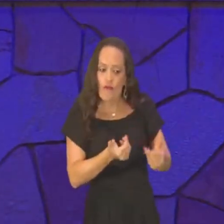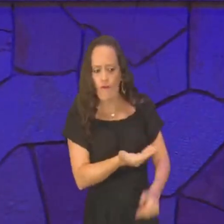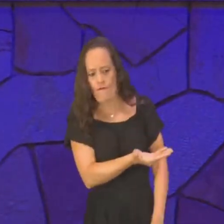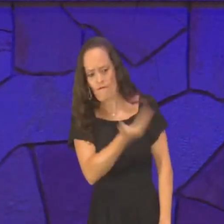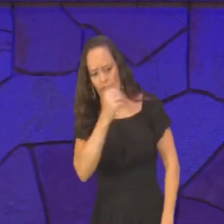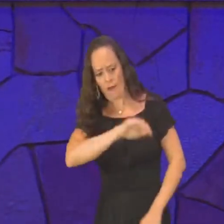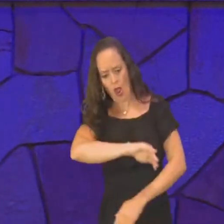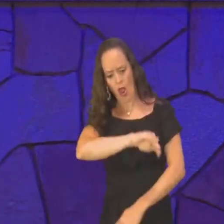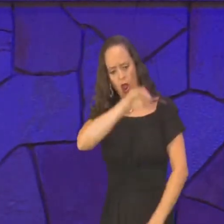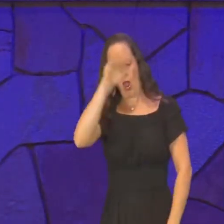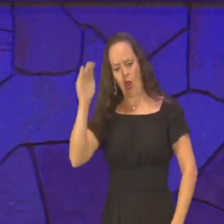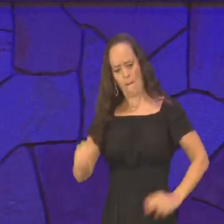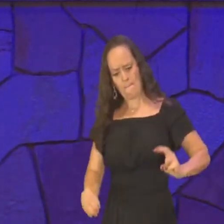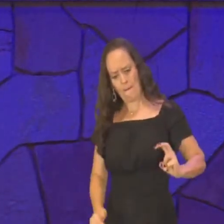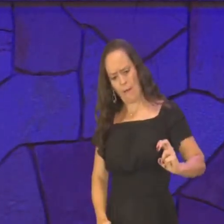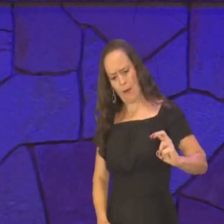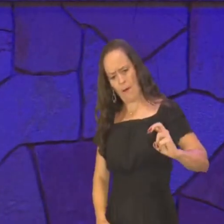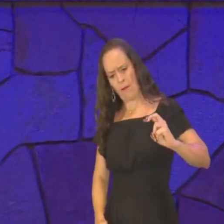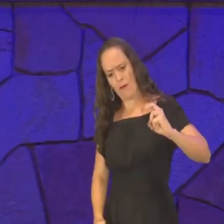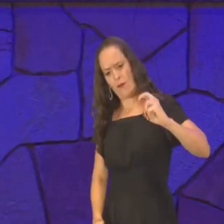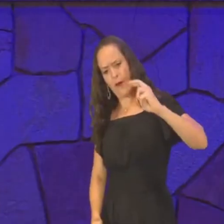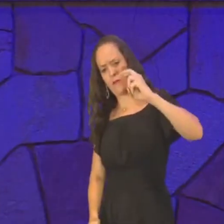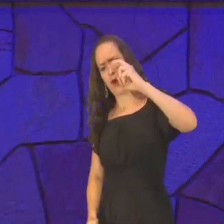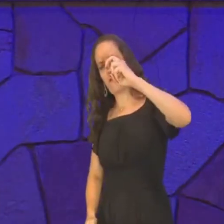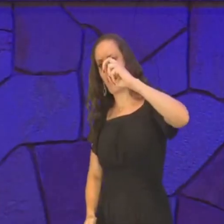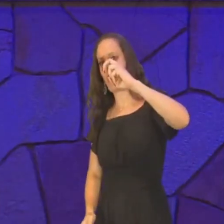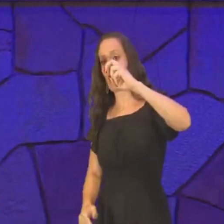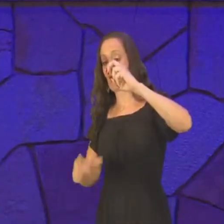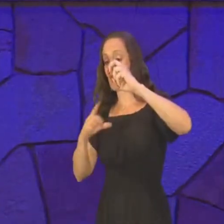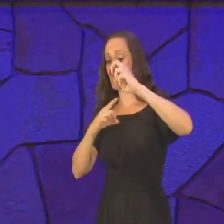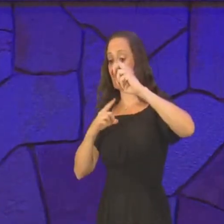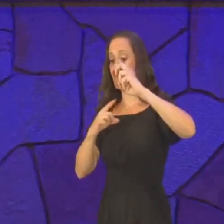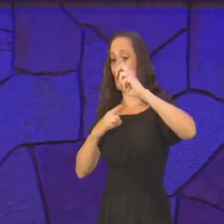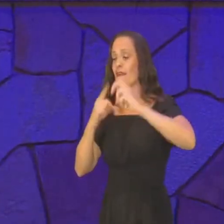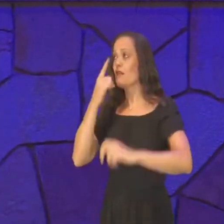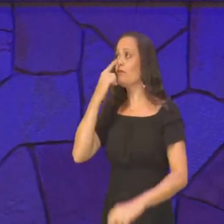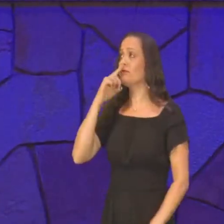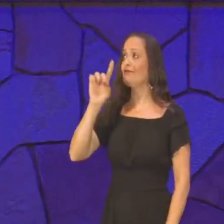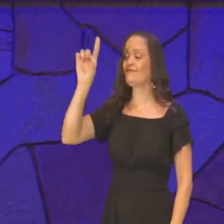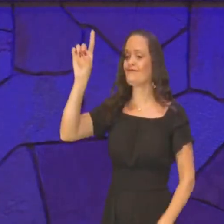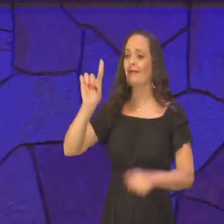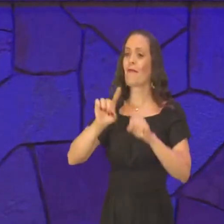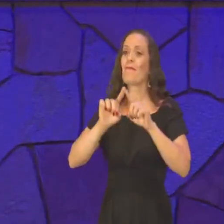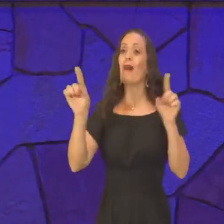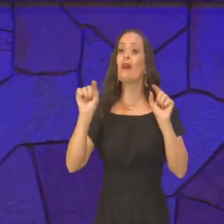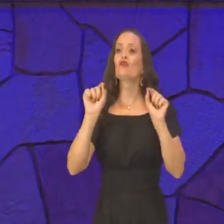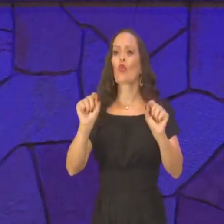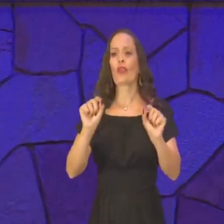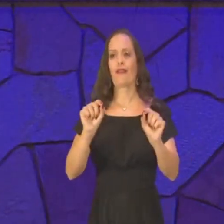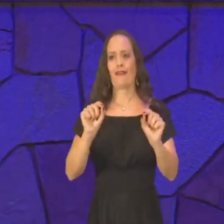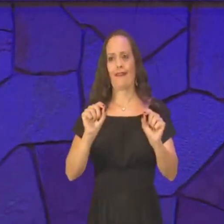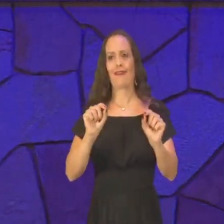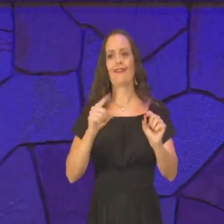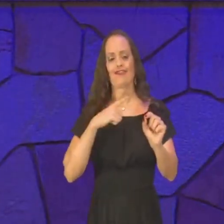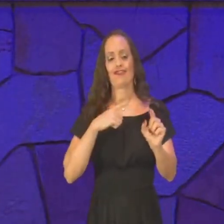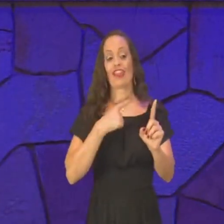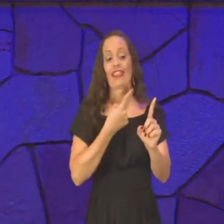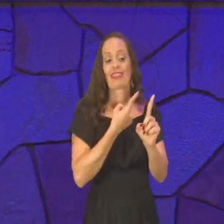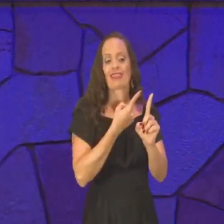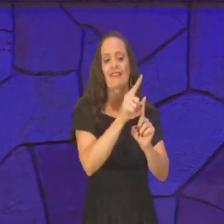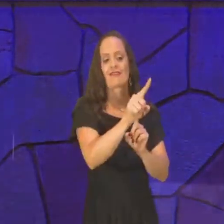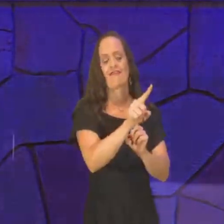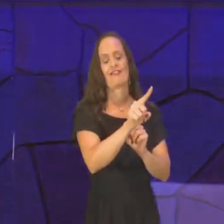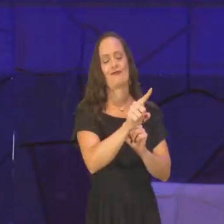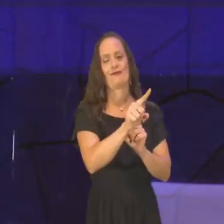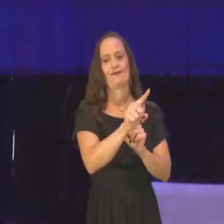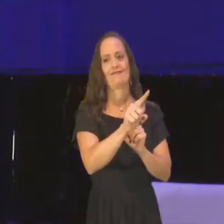Monte Carmelo para ter aquele momento do confronto, é porque ele estava disposto a desafiar aquela divindade,